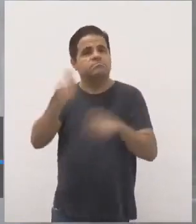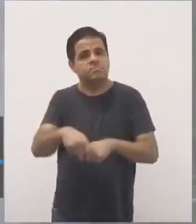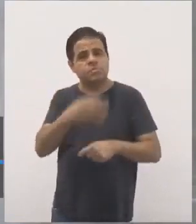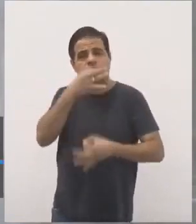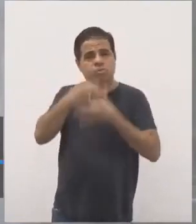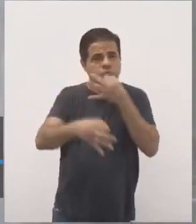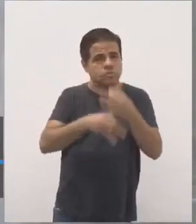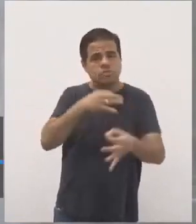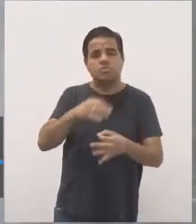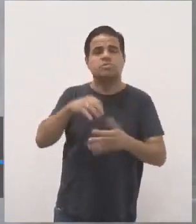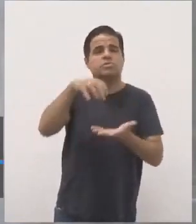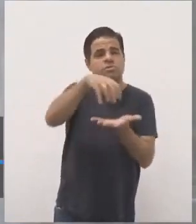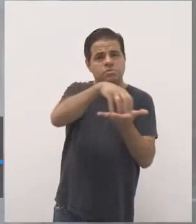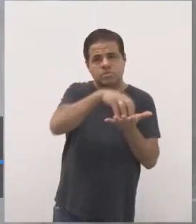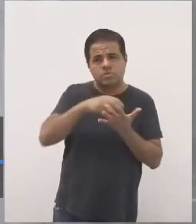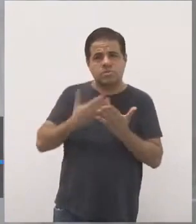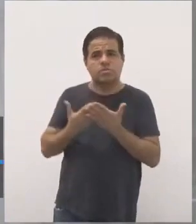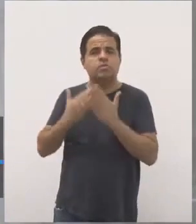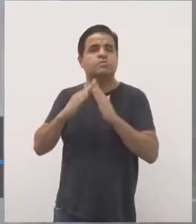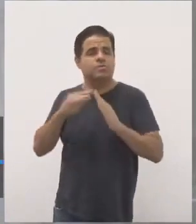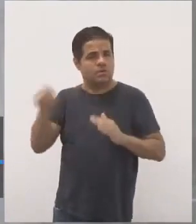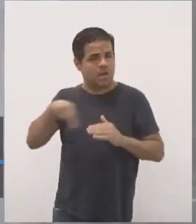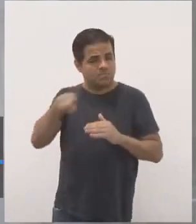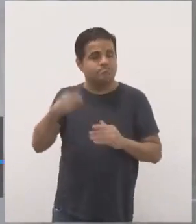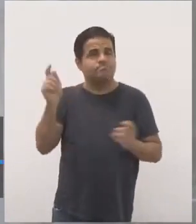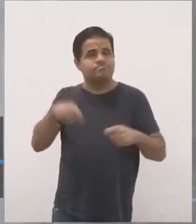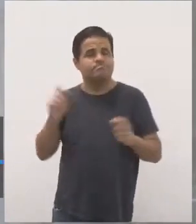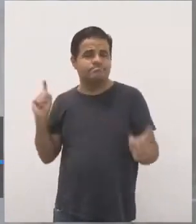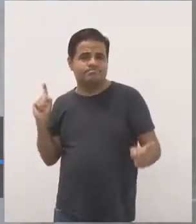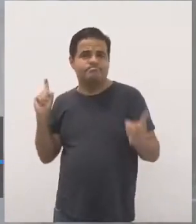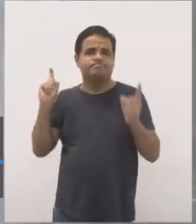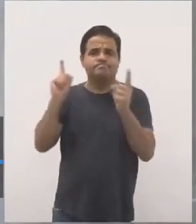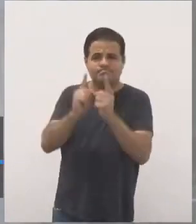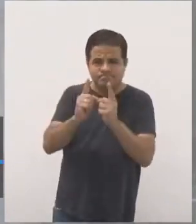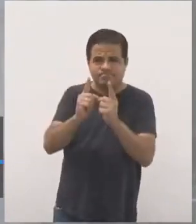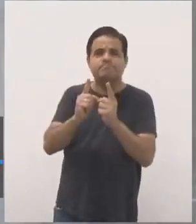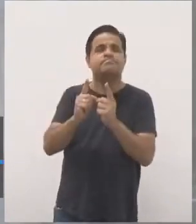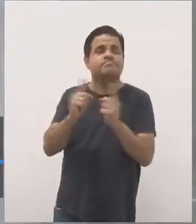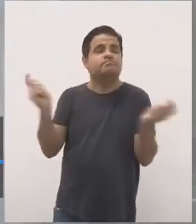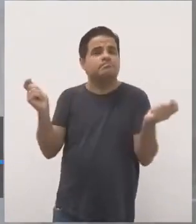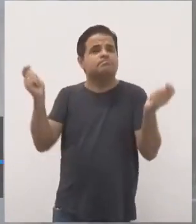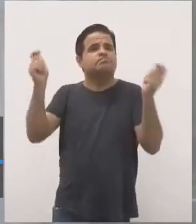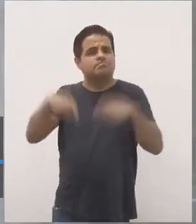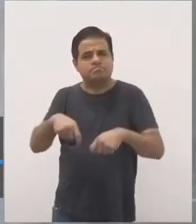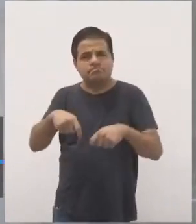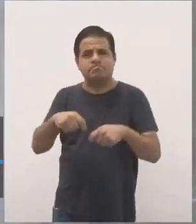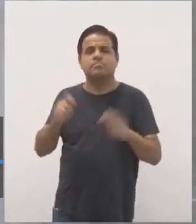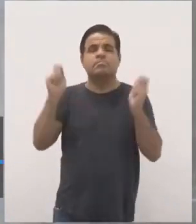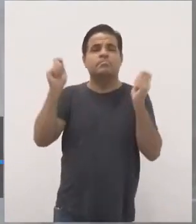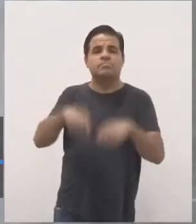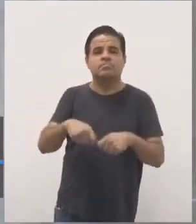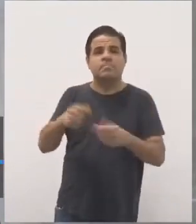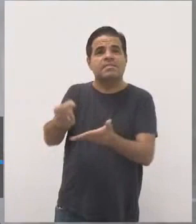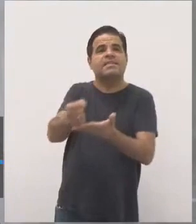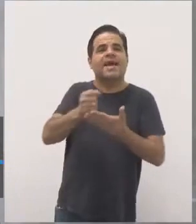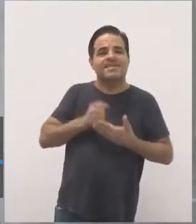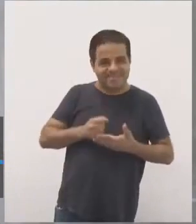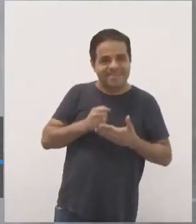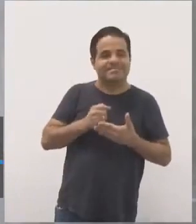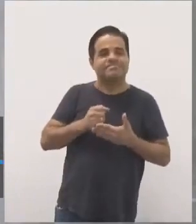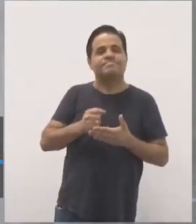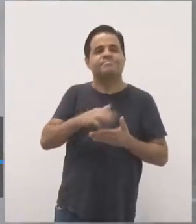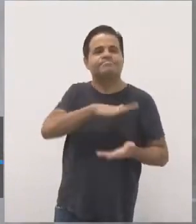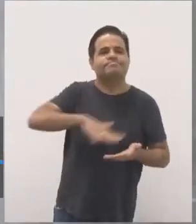sugerir para as unidades escolares, que aproximasse, né, que pudesse trazer